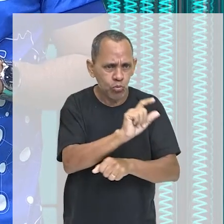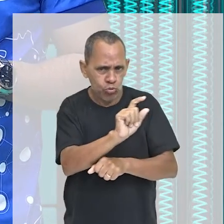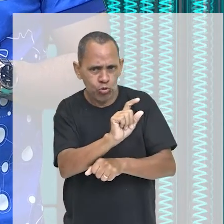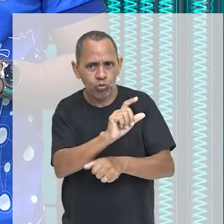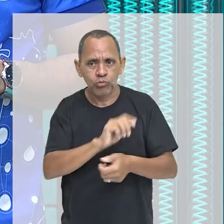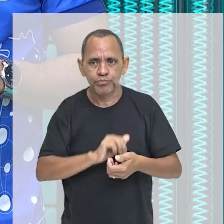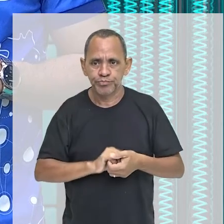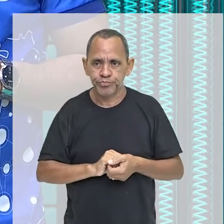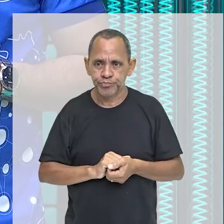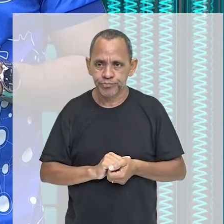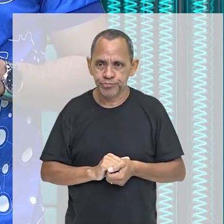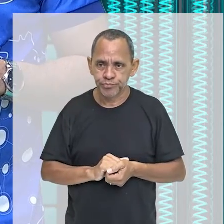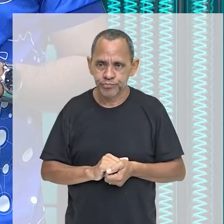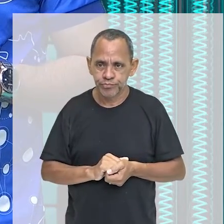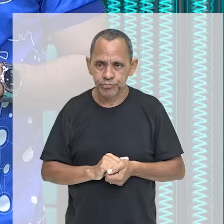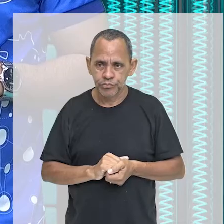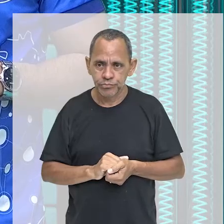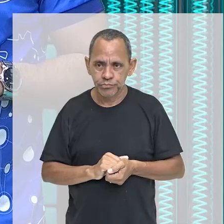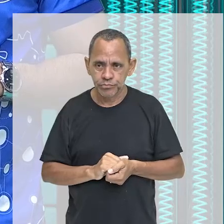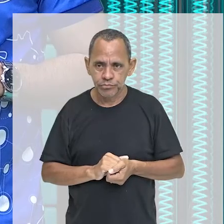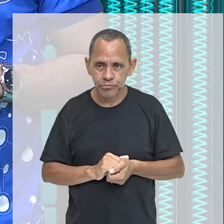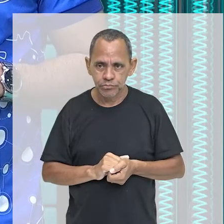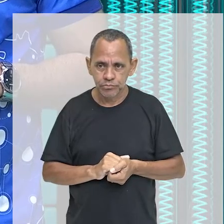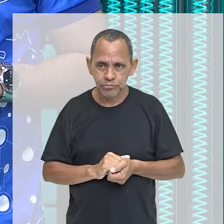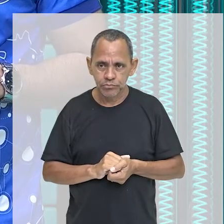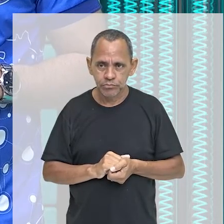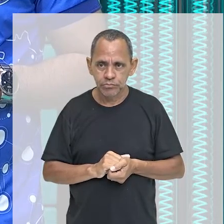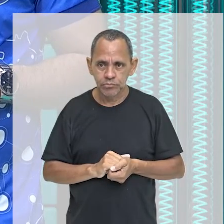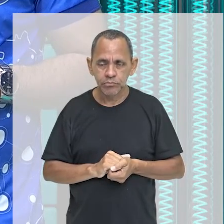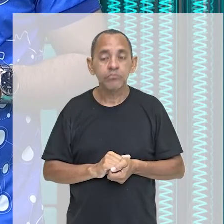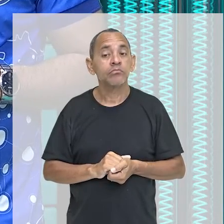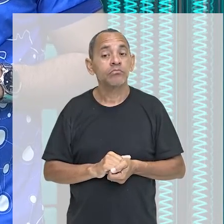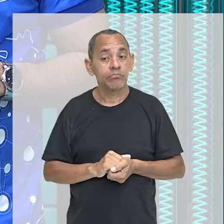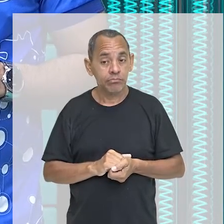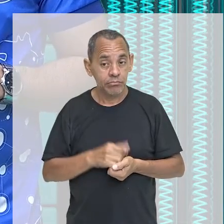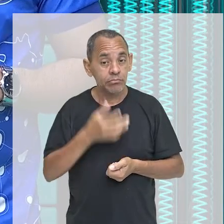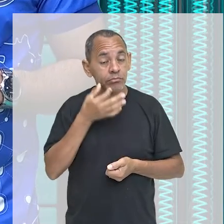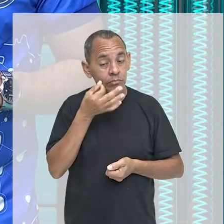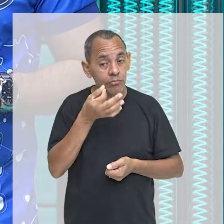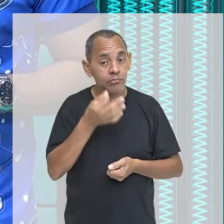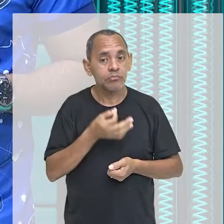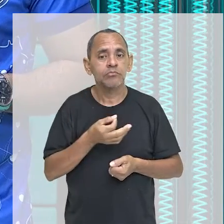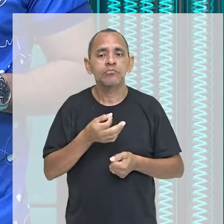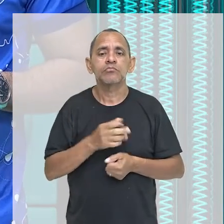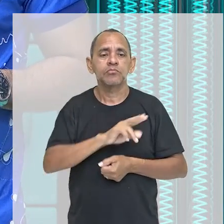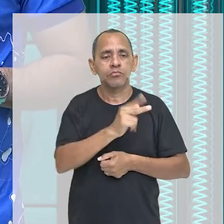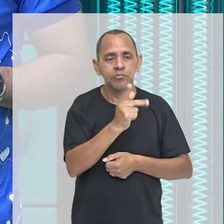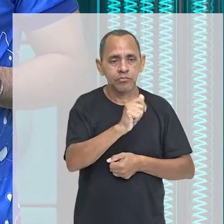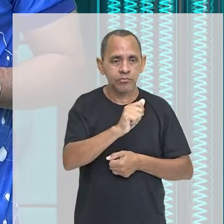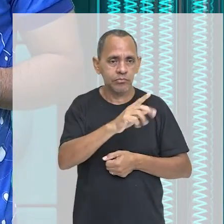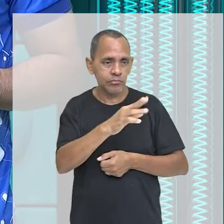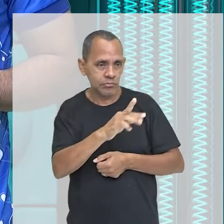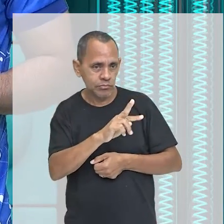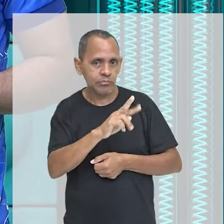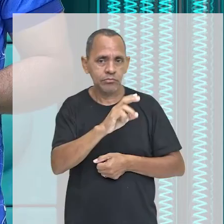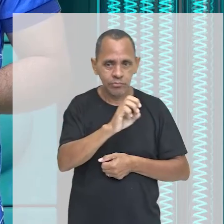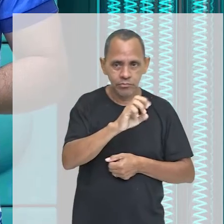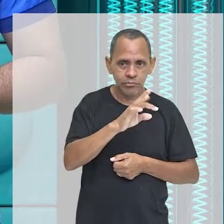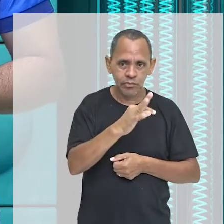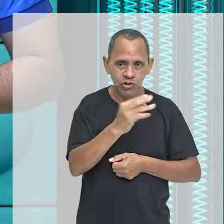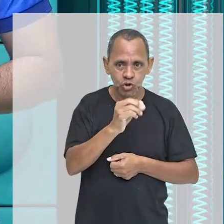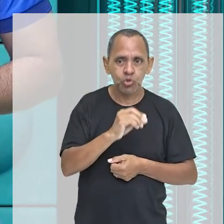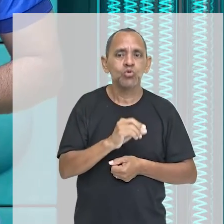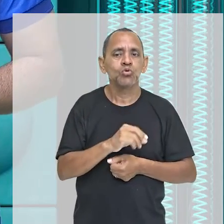que nessa estrutura, né, o verbo have to, ele é um verbo semimodal E por isso, na frase negativa e interrogativa, ele